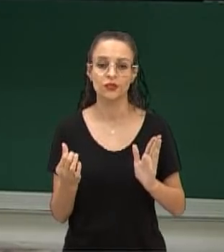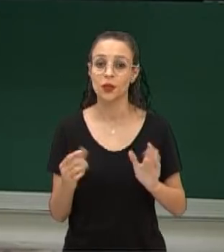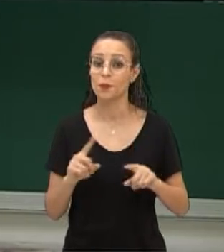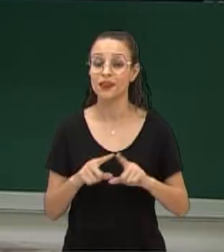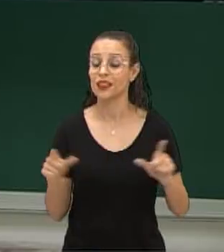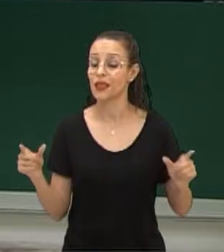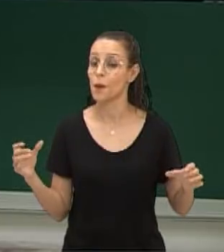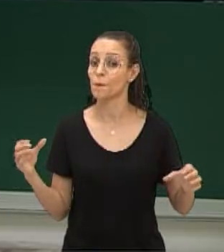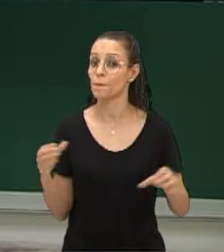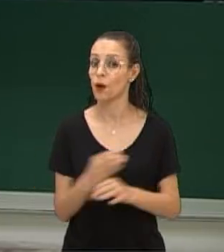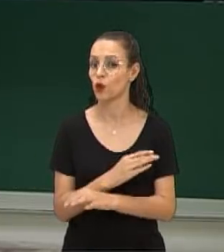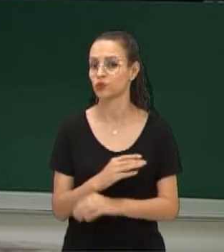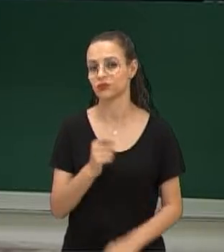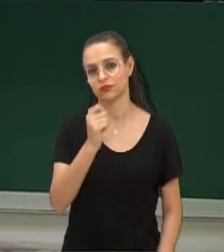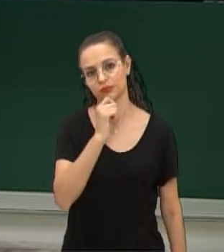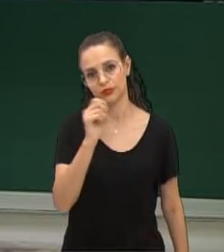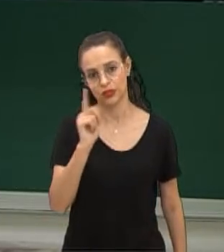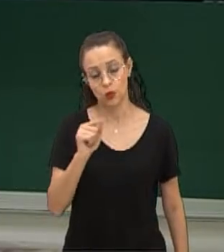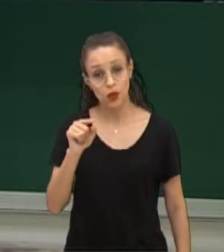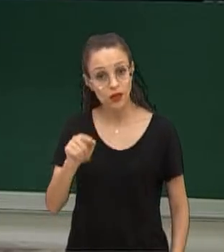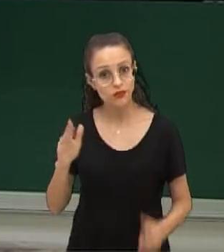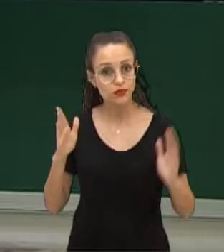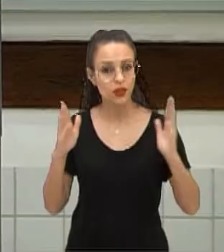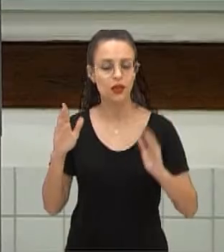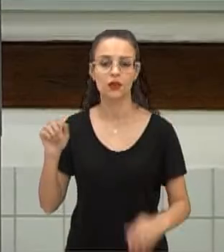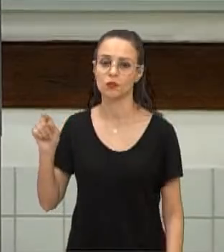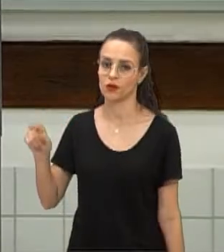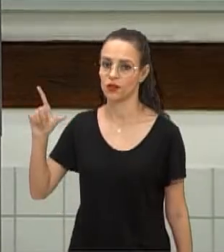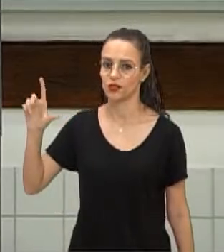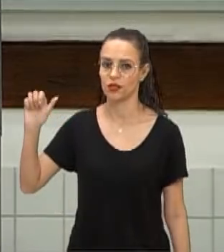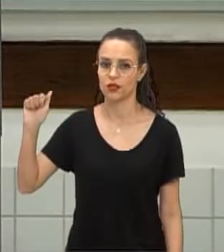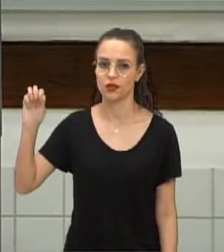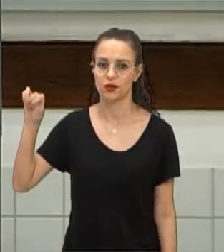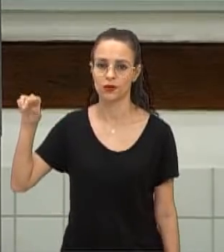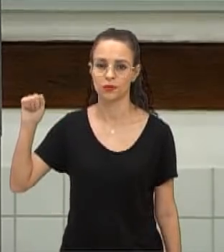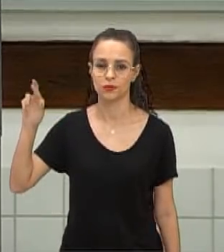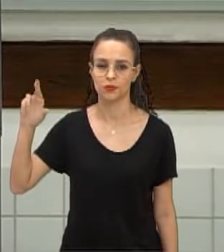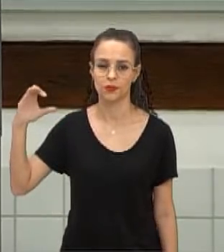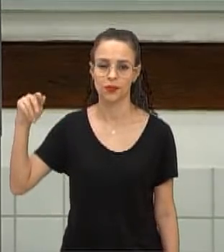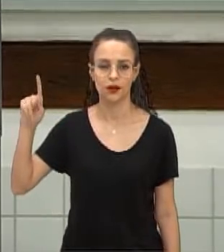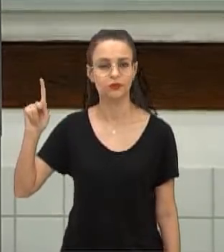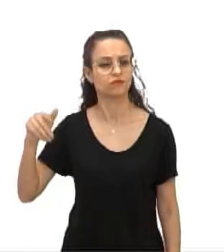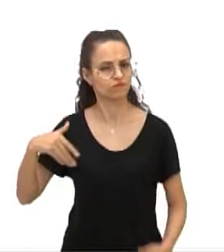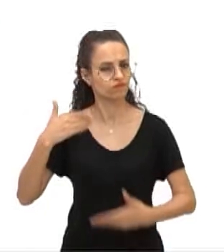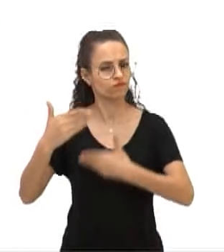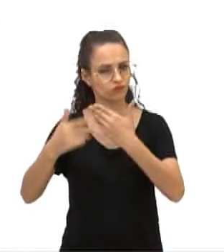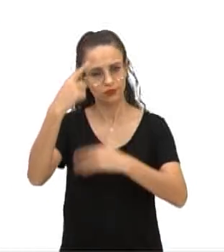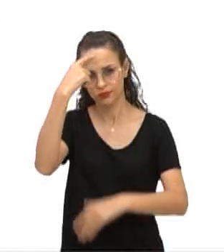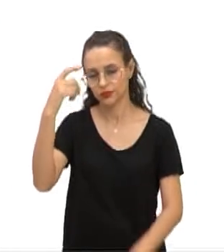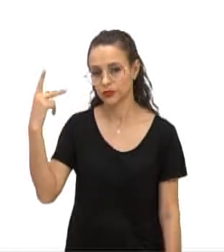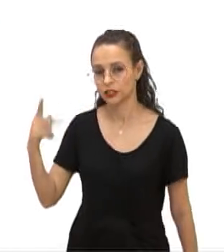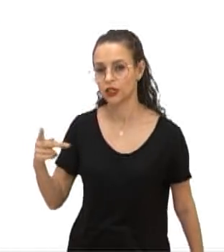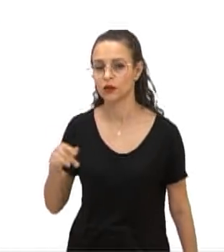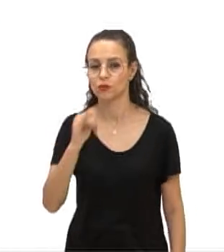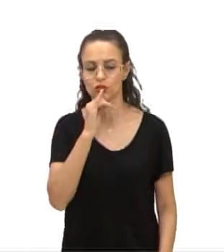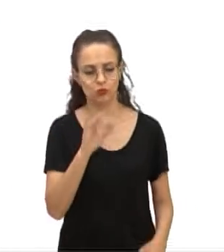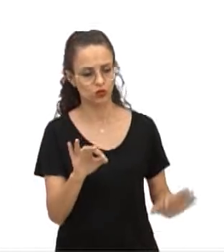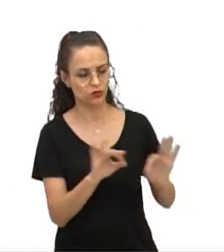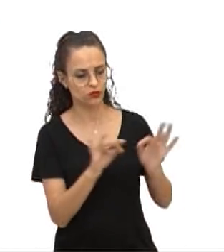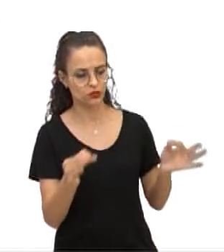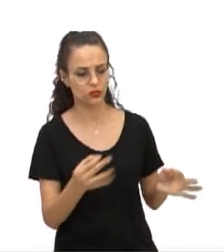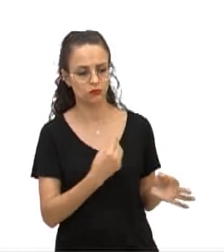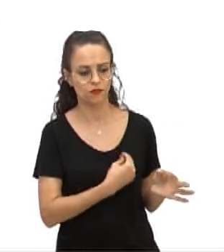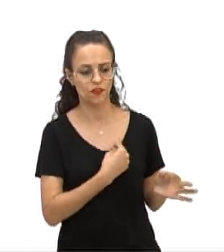consolidada. Nessa época, o Lamarck desenvolveu suas ideias, né? Aquela ideia, por exemplo, de que os seres mais simples